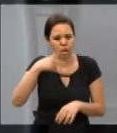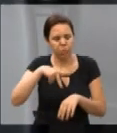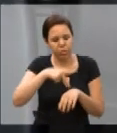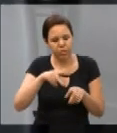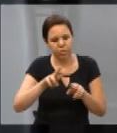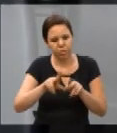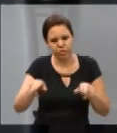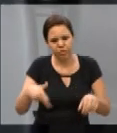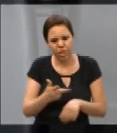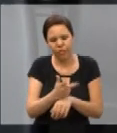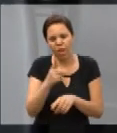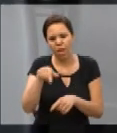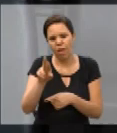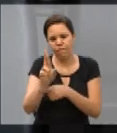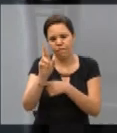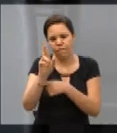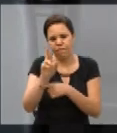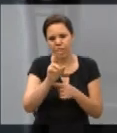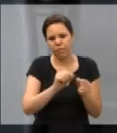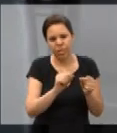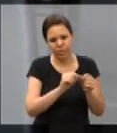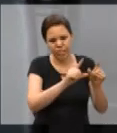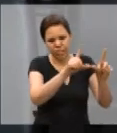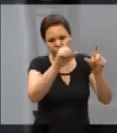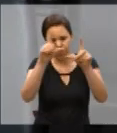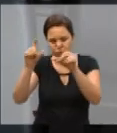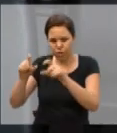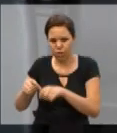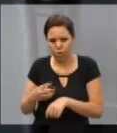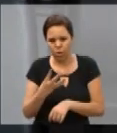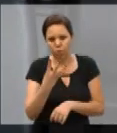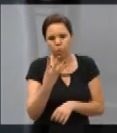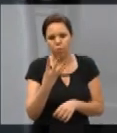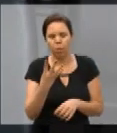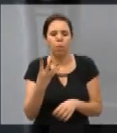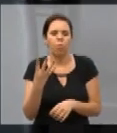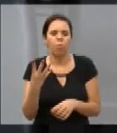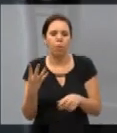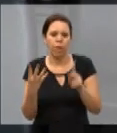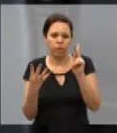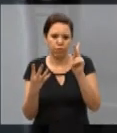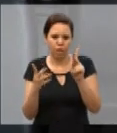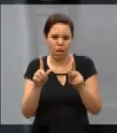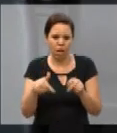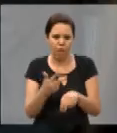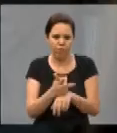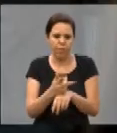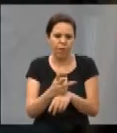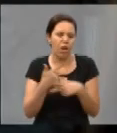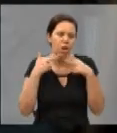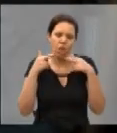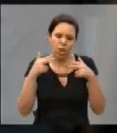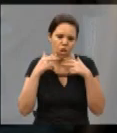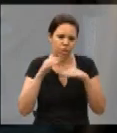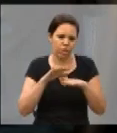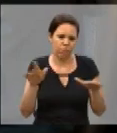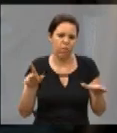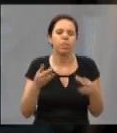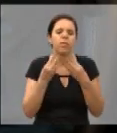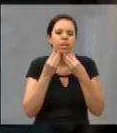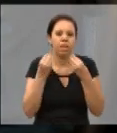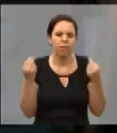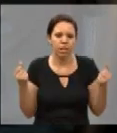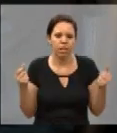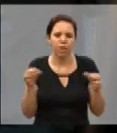do filme. Ele está fazendo uma fotografia assim, foi filmado em 4K, que assim, na verdade não é uma grande novidade mais hoje, mas é uma